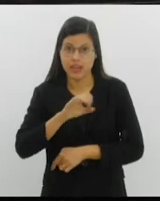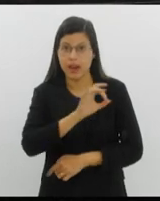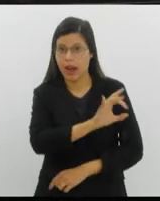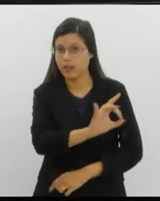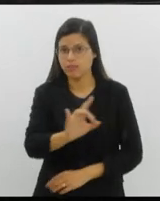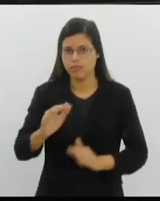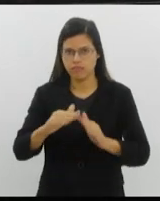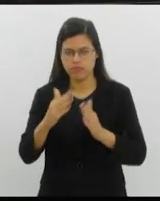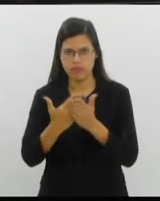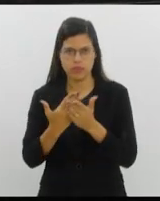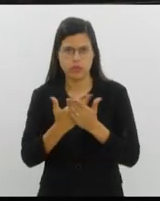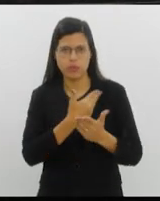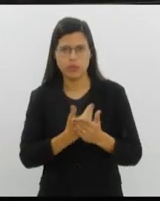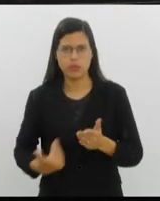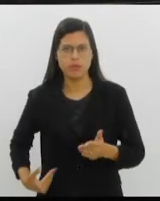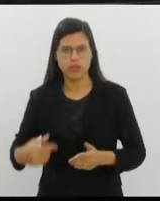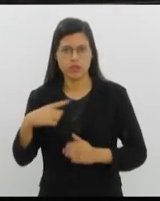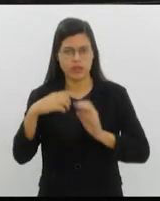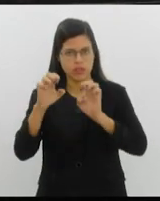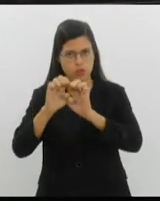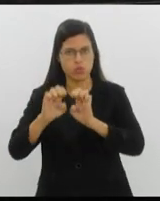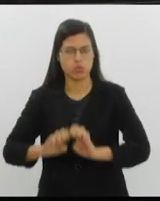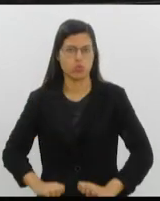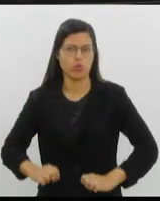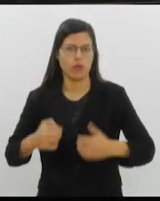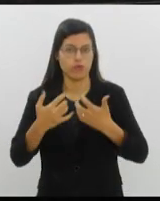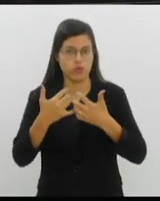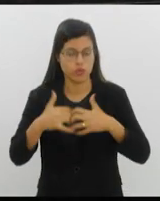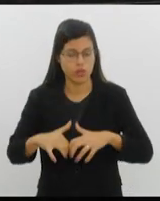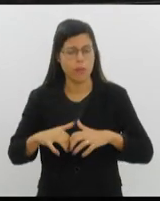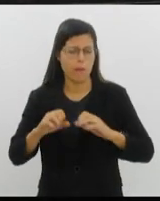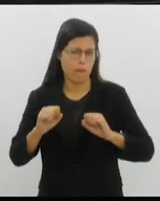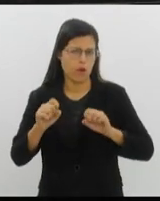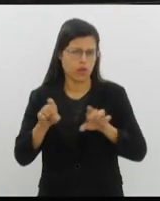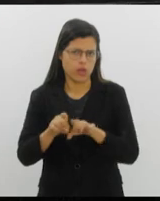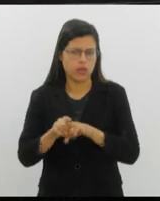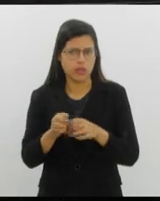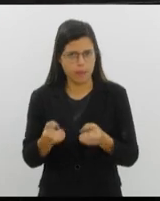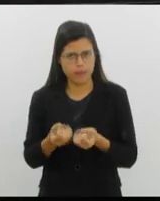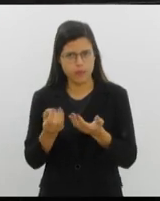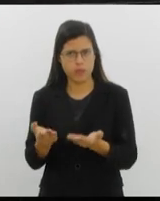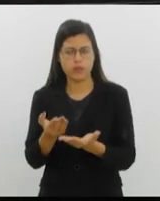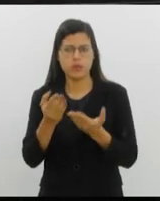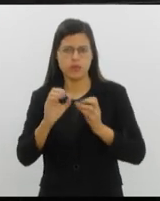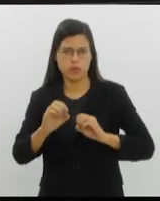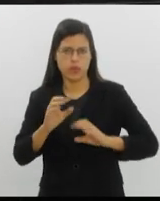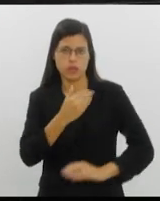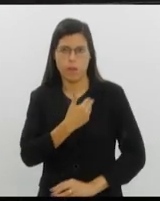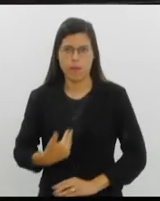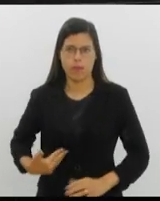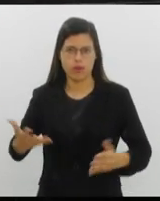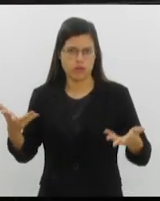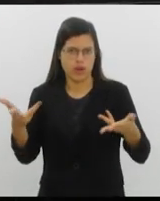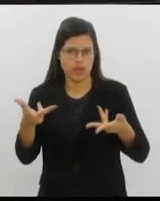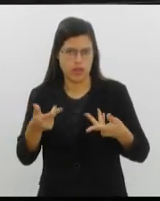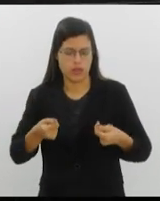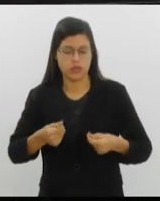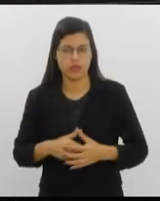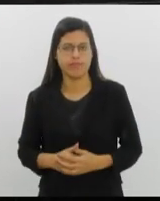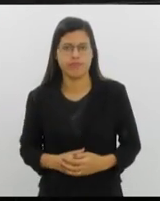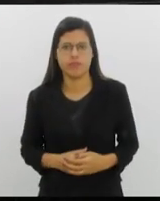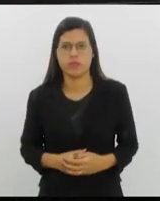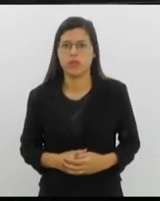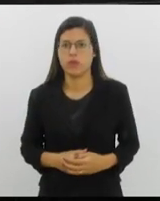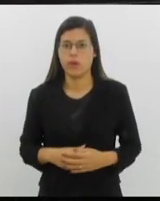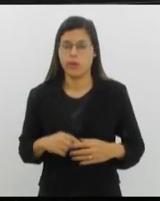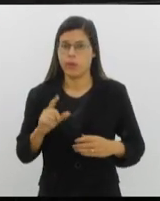estrutura e esse funcionamento, ela poderia também formar e oferecer uma educação pública de qualidade. Então, o que